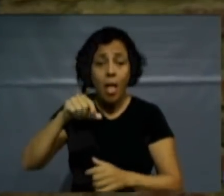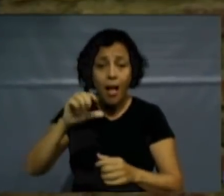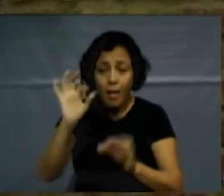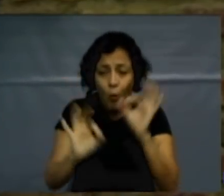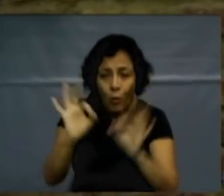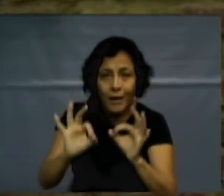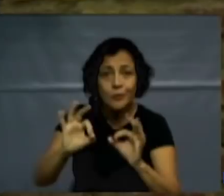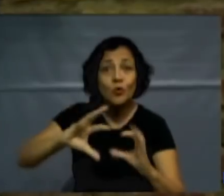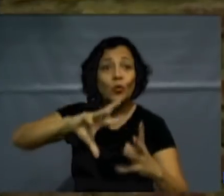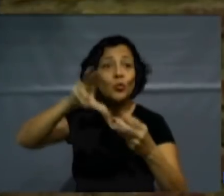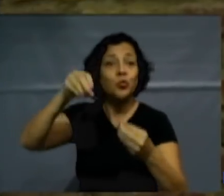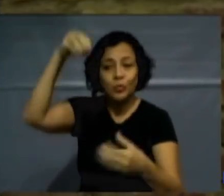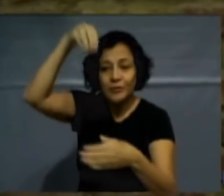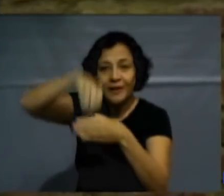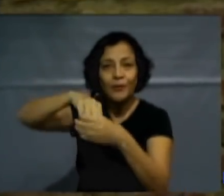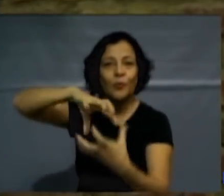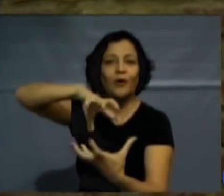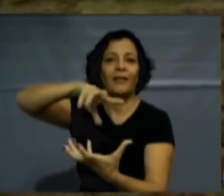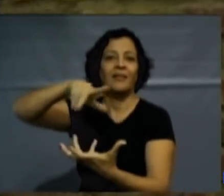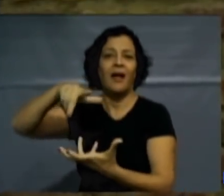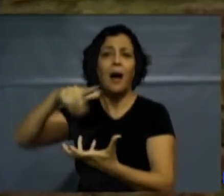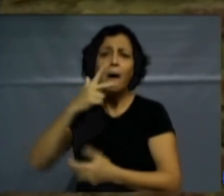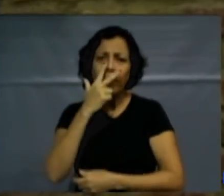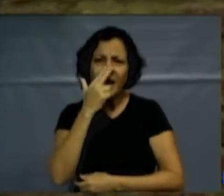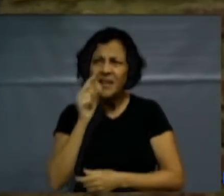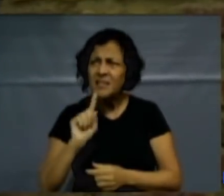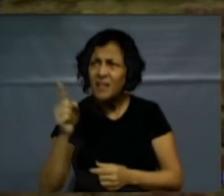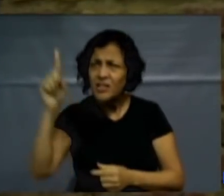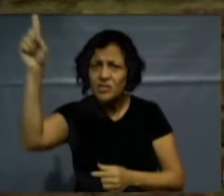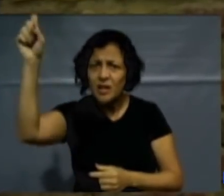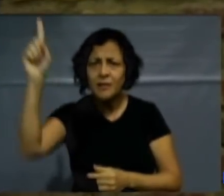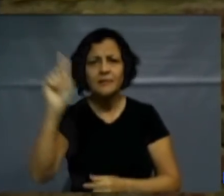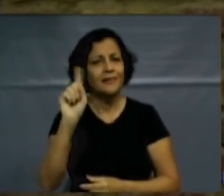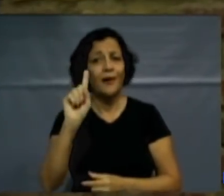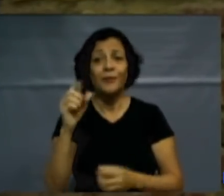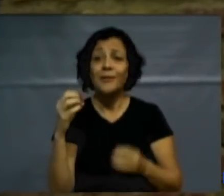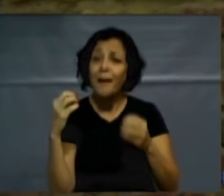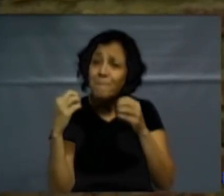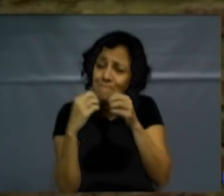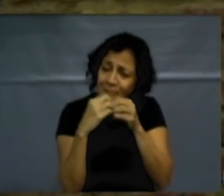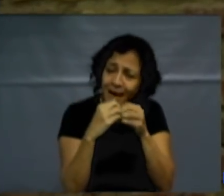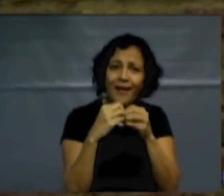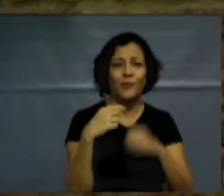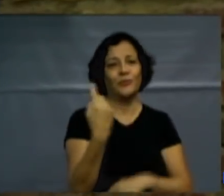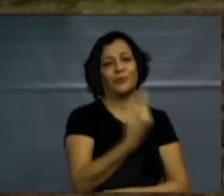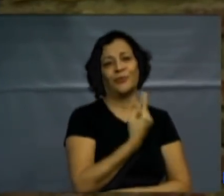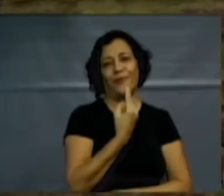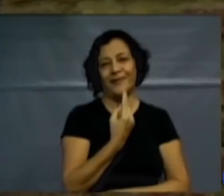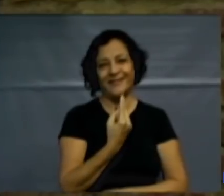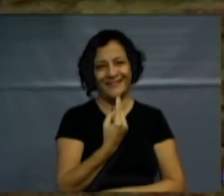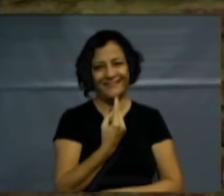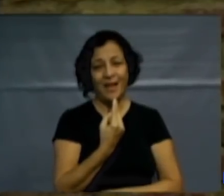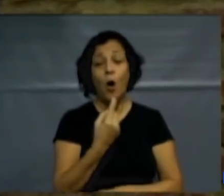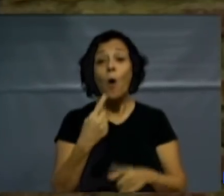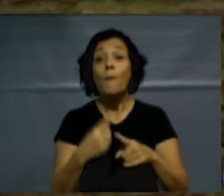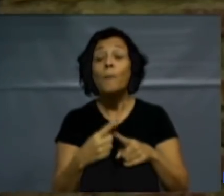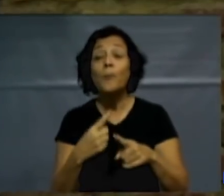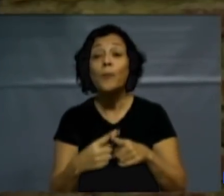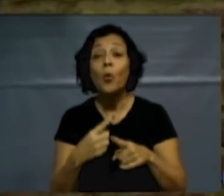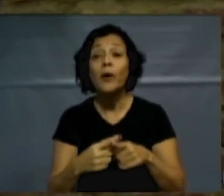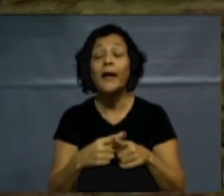E às vezes parece que Jesus é algo tão distante, longe de nós, né? Então vamos prosseguir. Por que conhecer